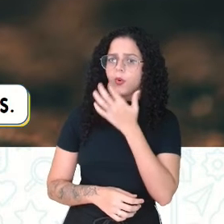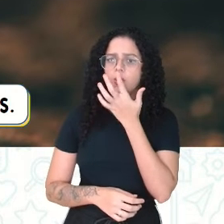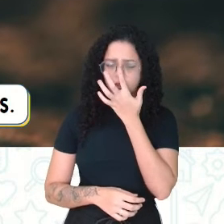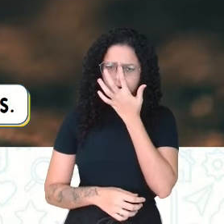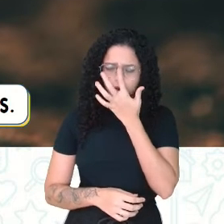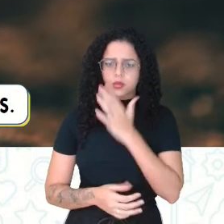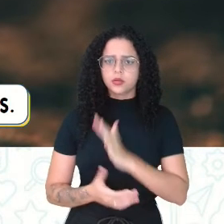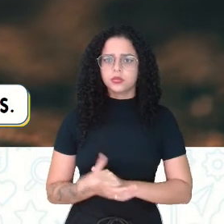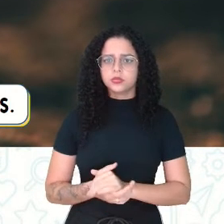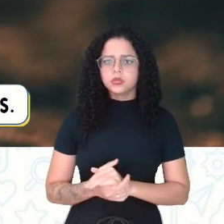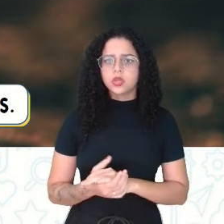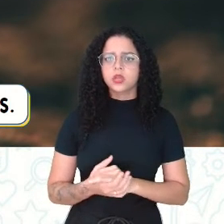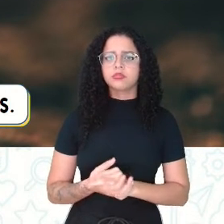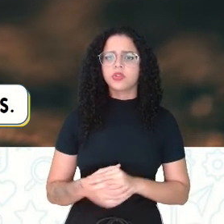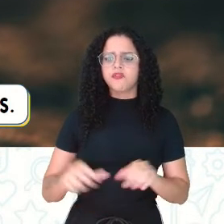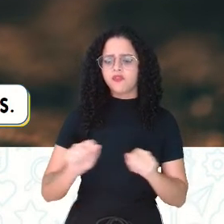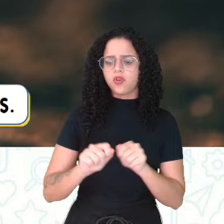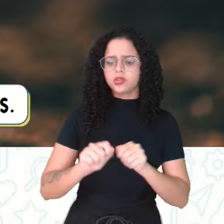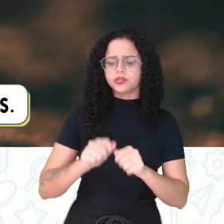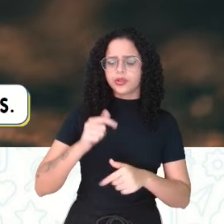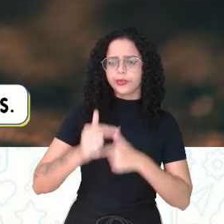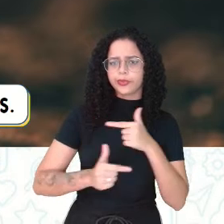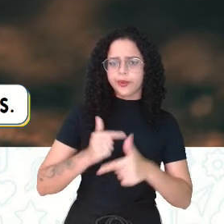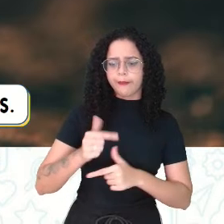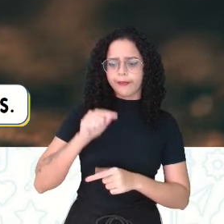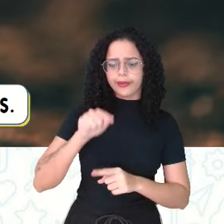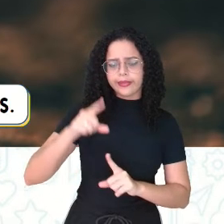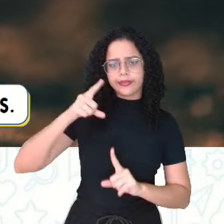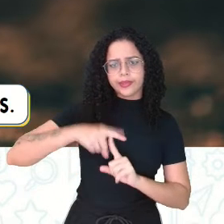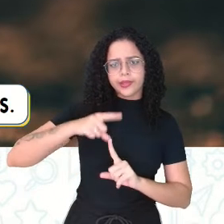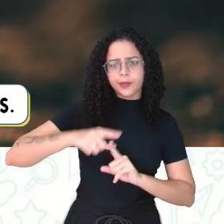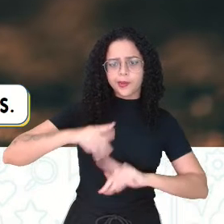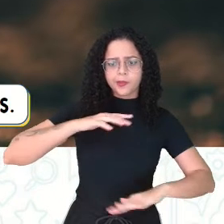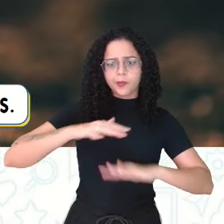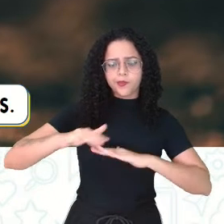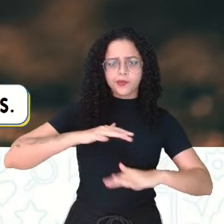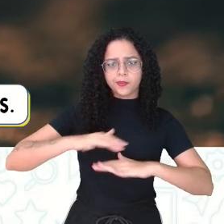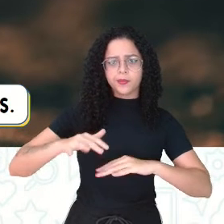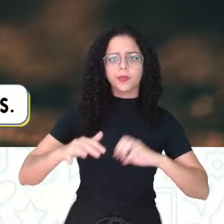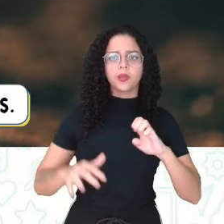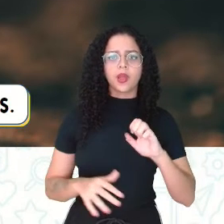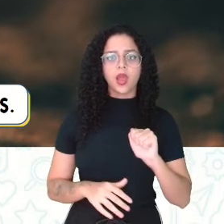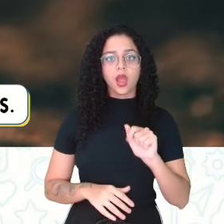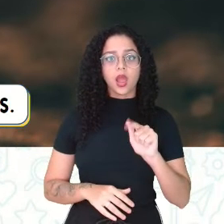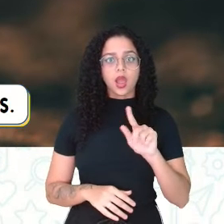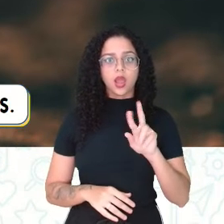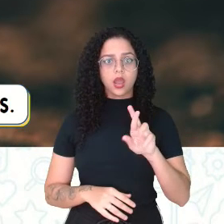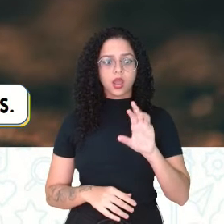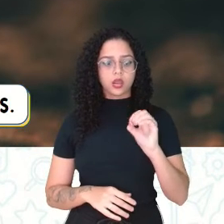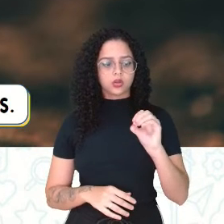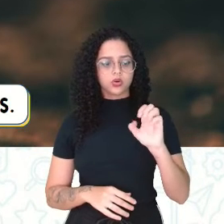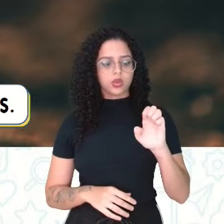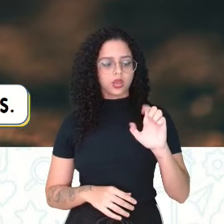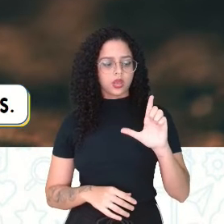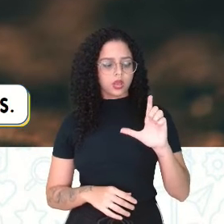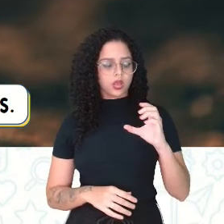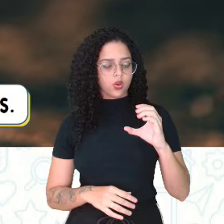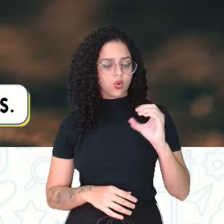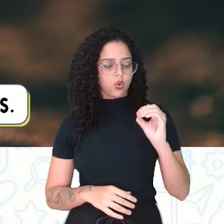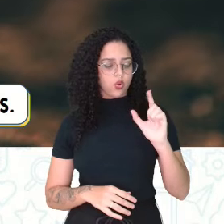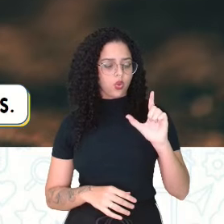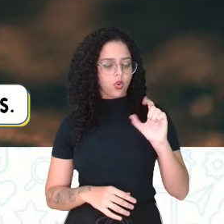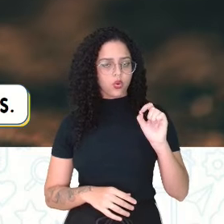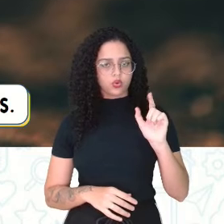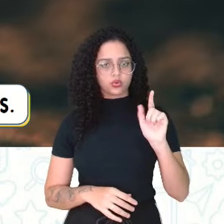estão protagonizando, né, esse tipo de movimento aí da agroecologia. Então, ela está